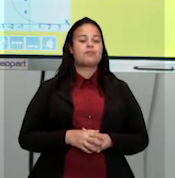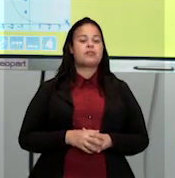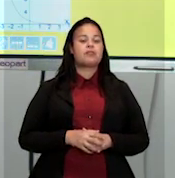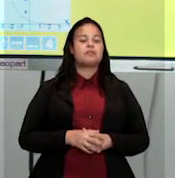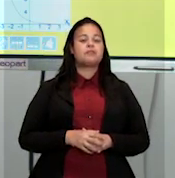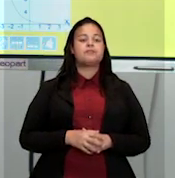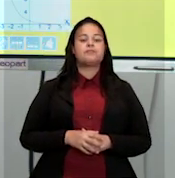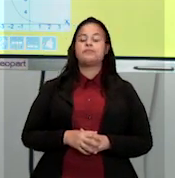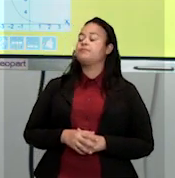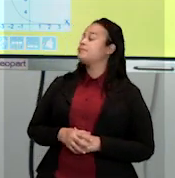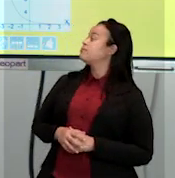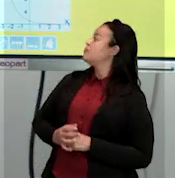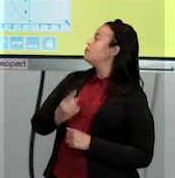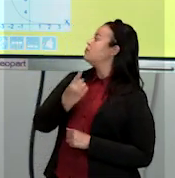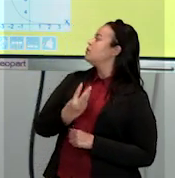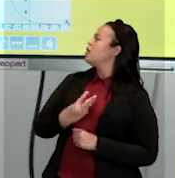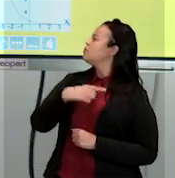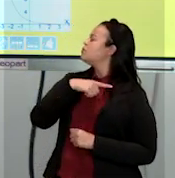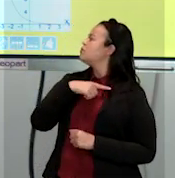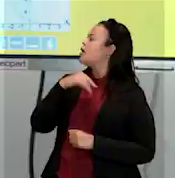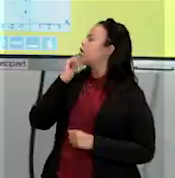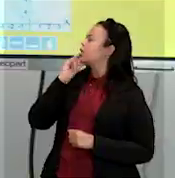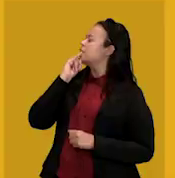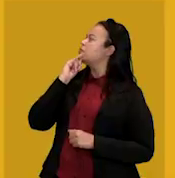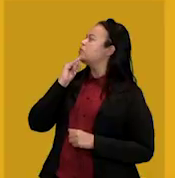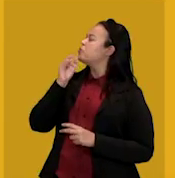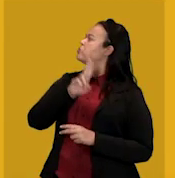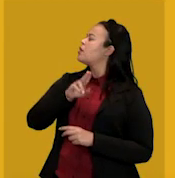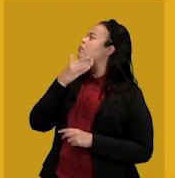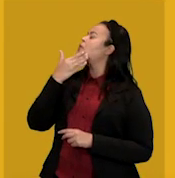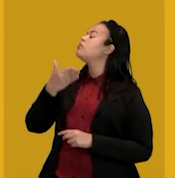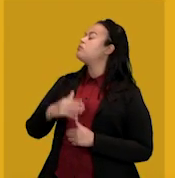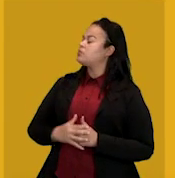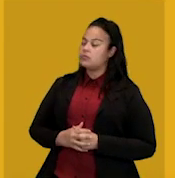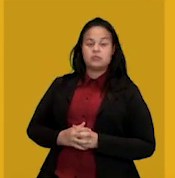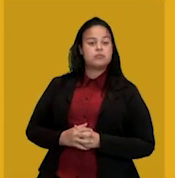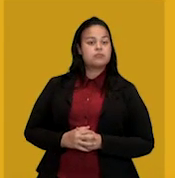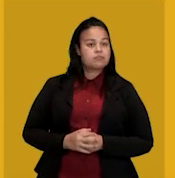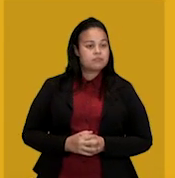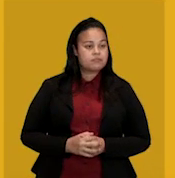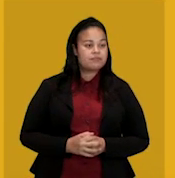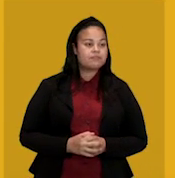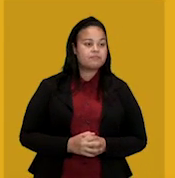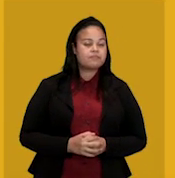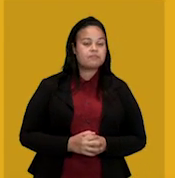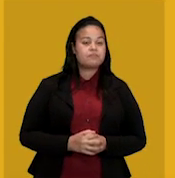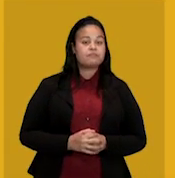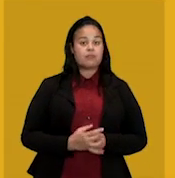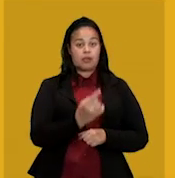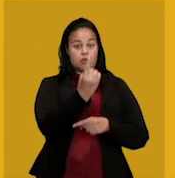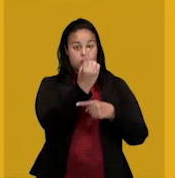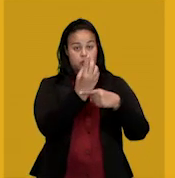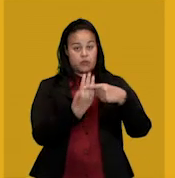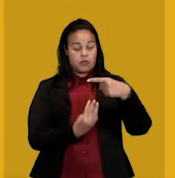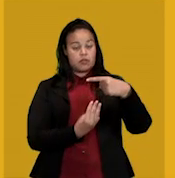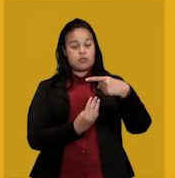No caso aqui é 1/3, né? Então, se eu pegar, por exemplo, 1/3 elevado